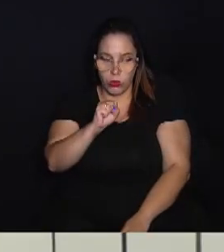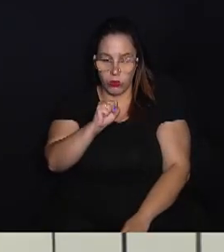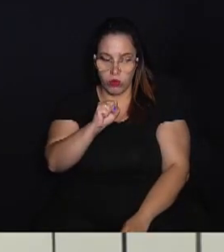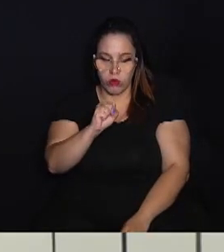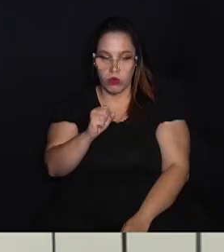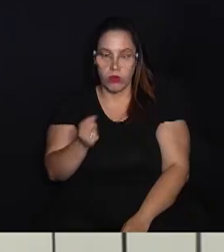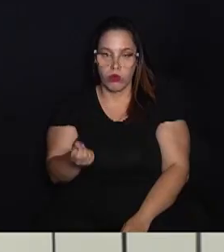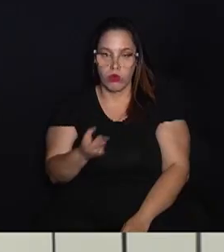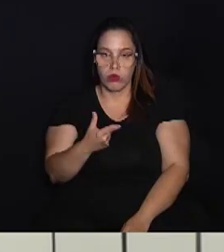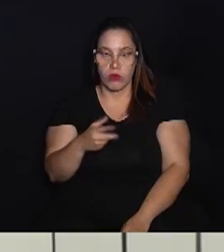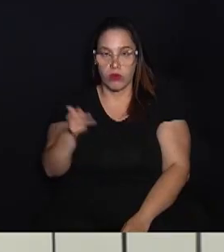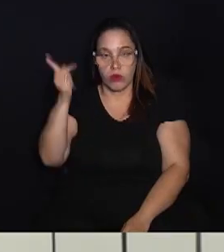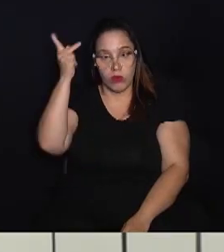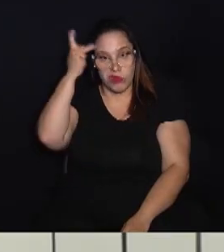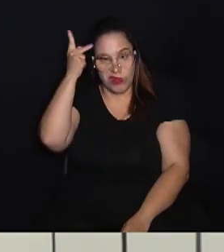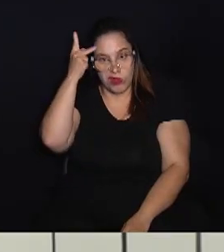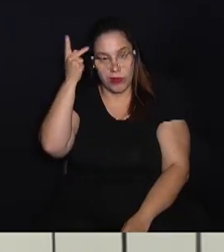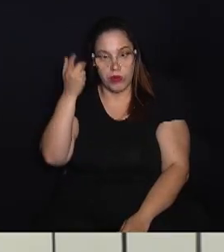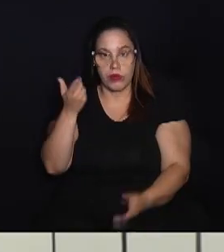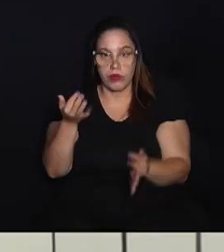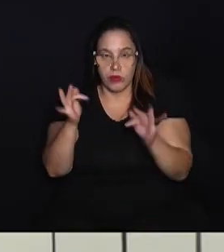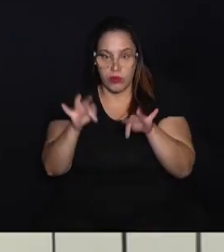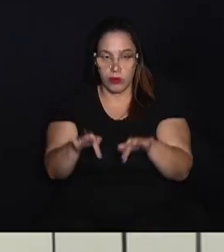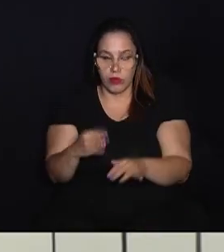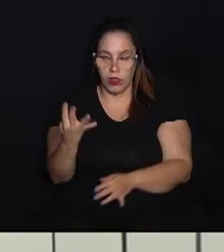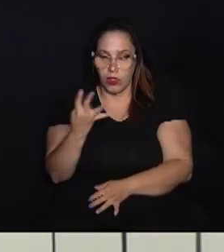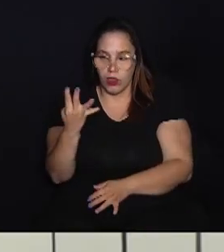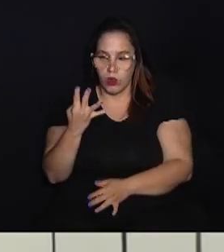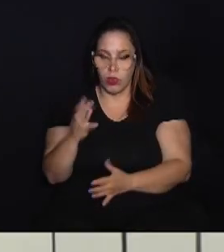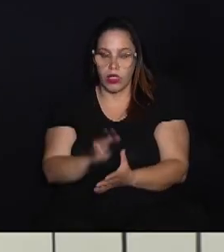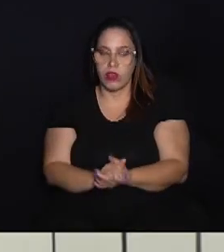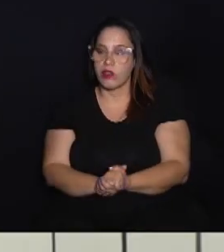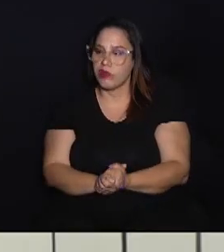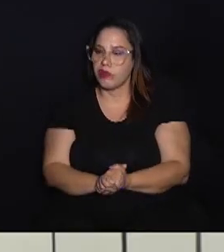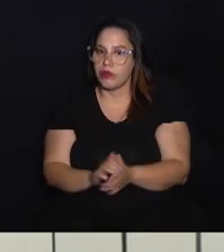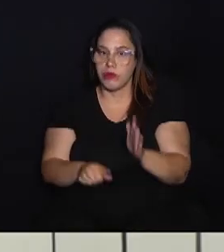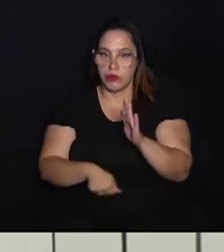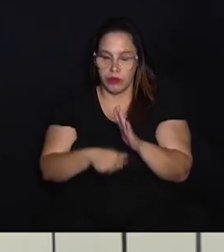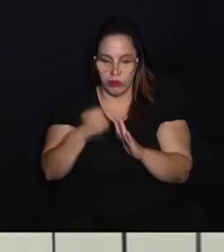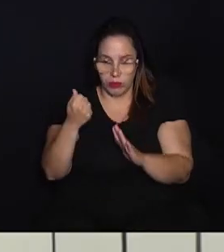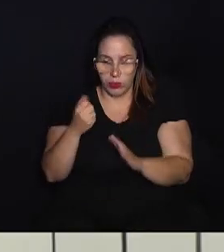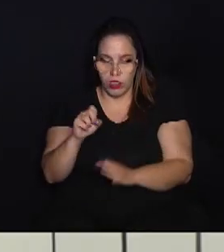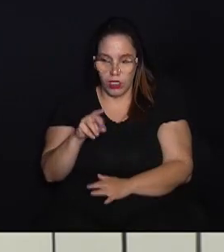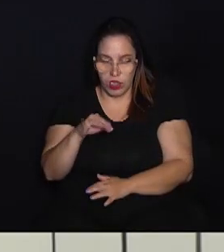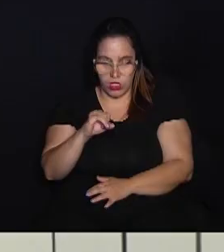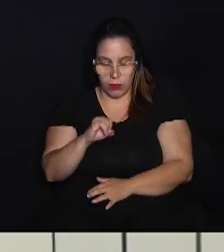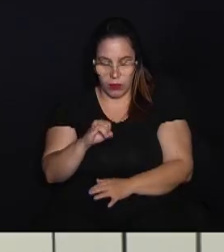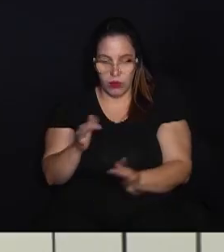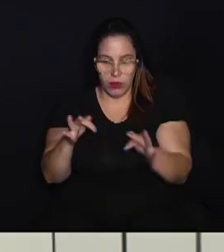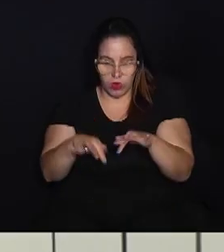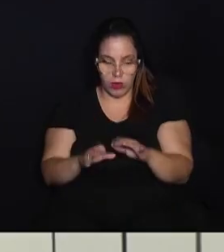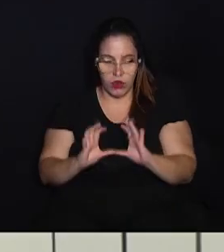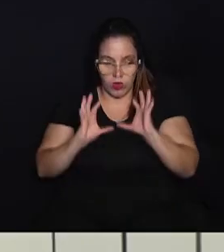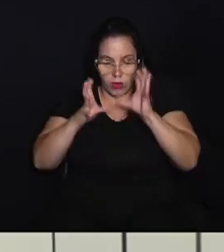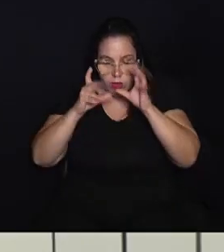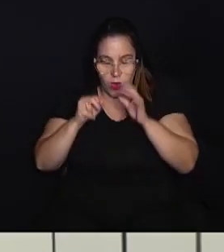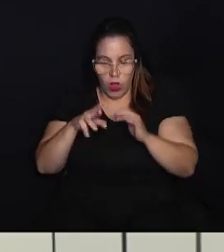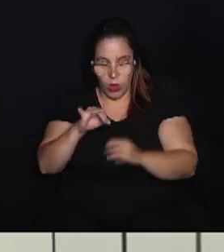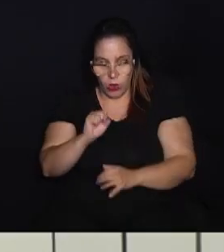atual campeão paulista e que terminou na 4ª colocação. O primeiro da semifinal entre Vôlei Renata e